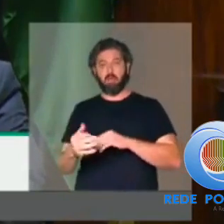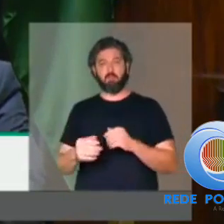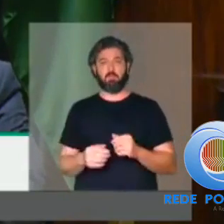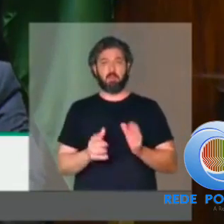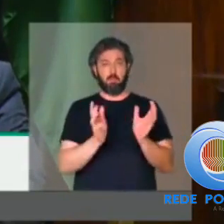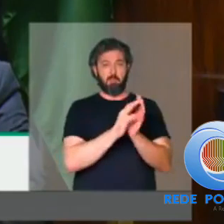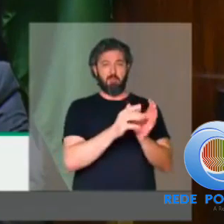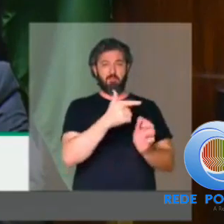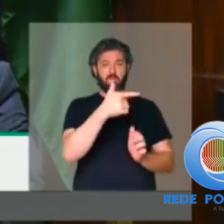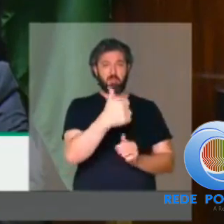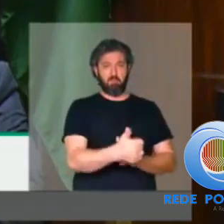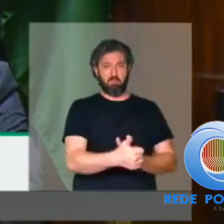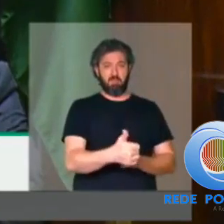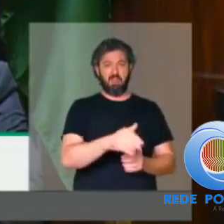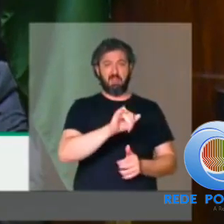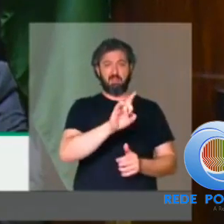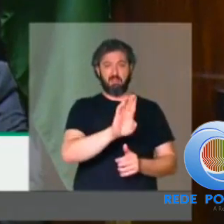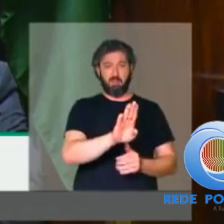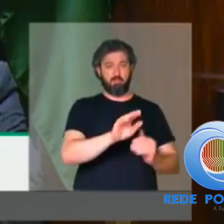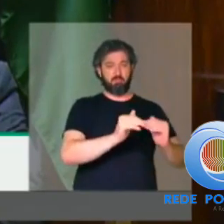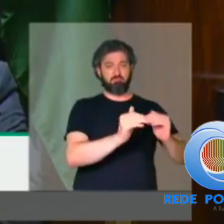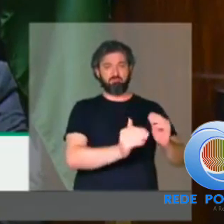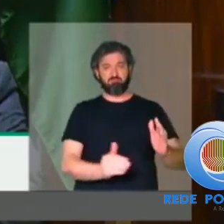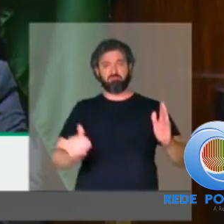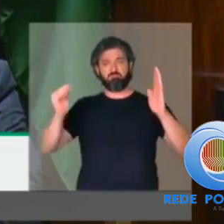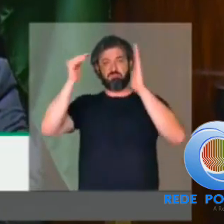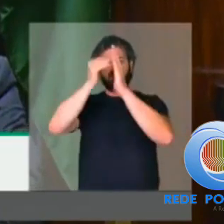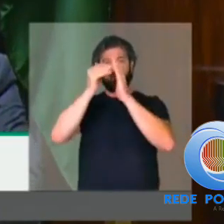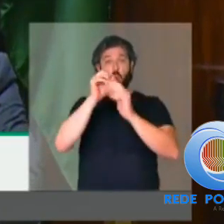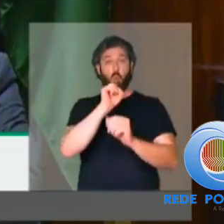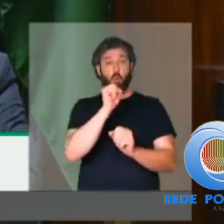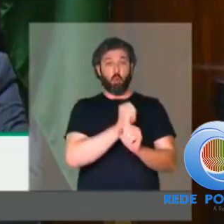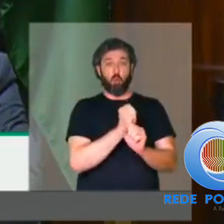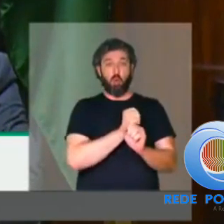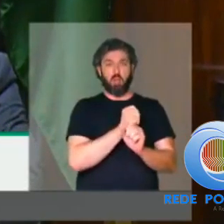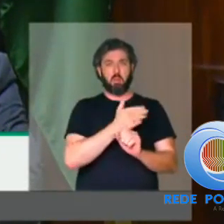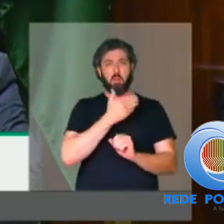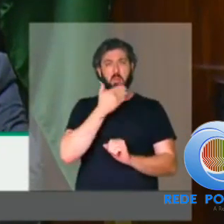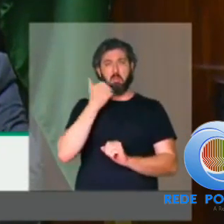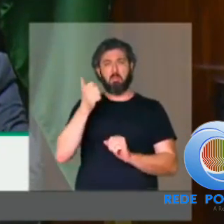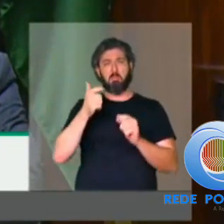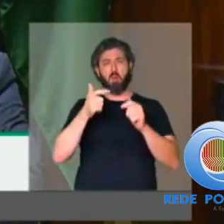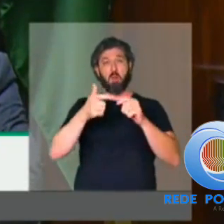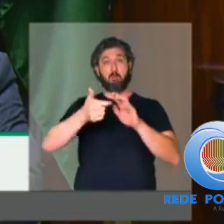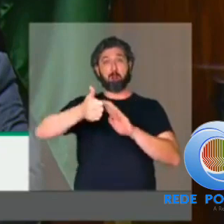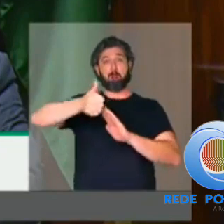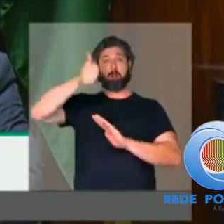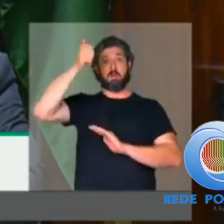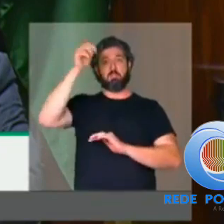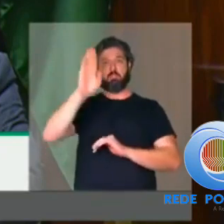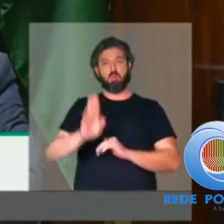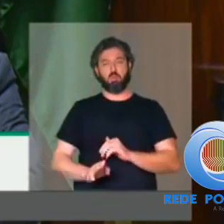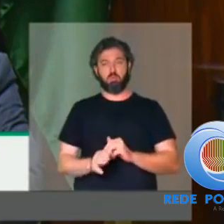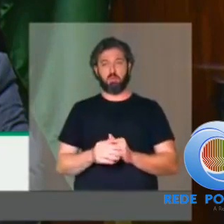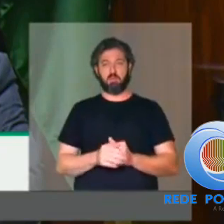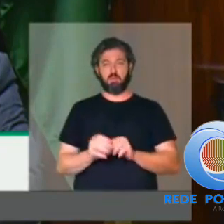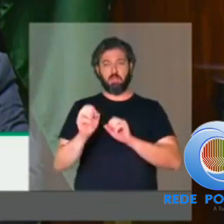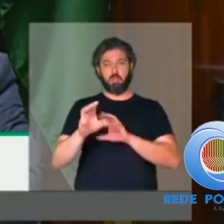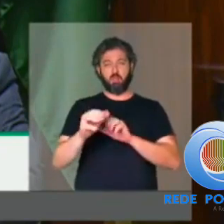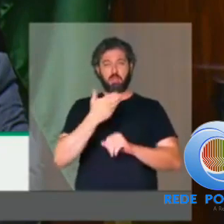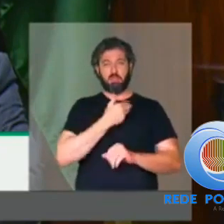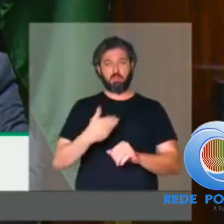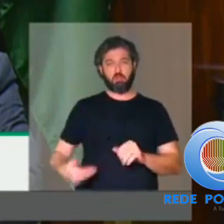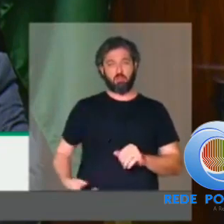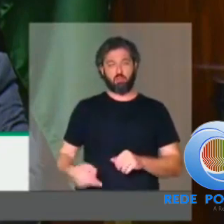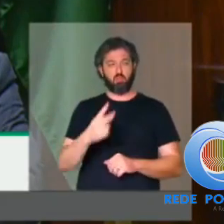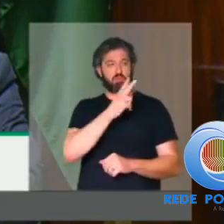da 21ª posição do IDEB e colocou em 8 anos no melhor lugar, em primeiro lugar do Brasil, na educação